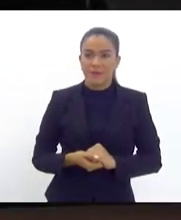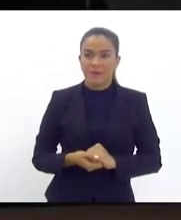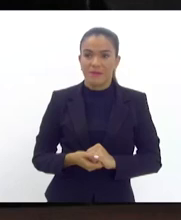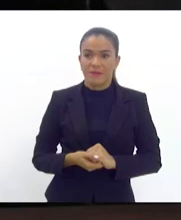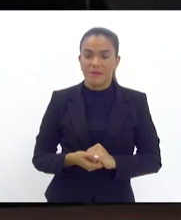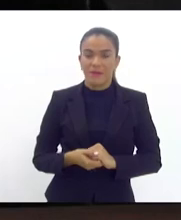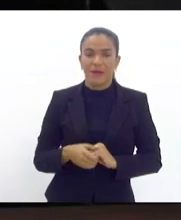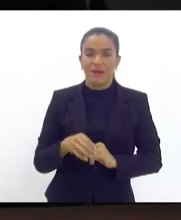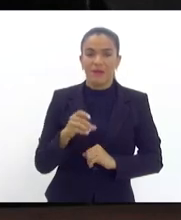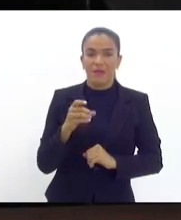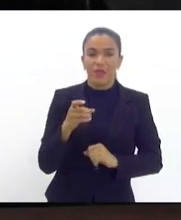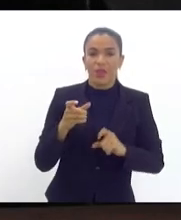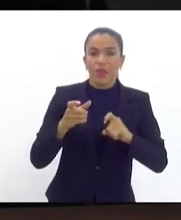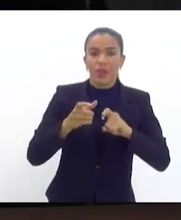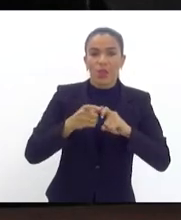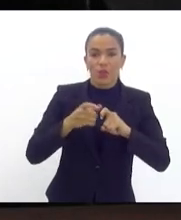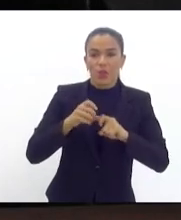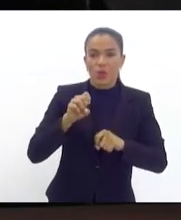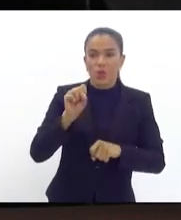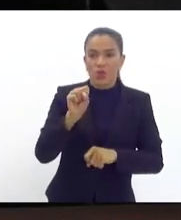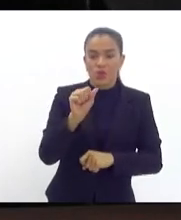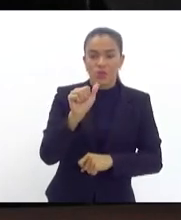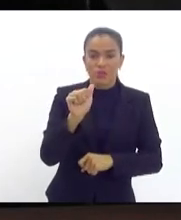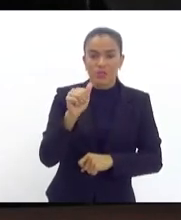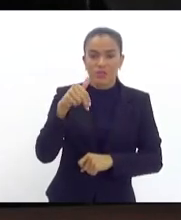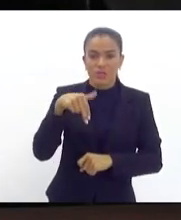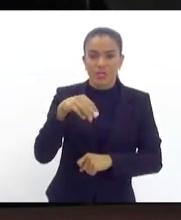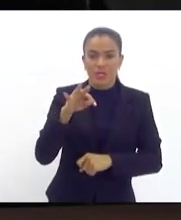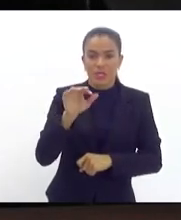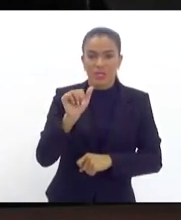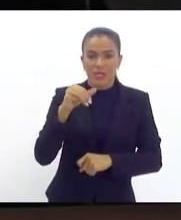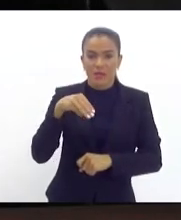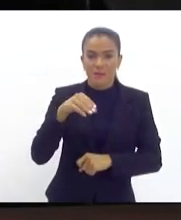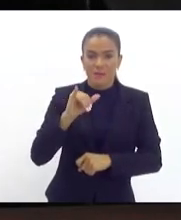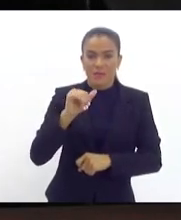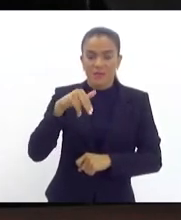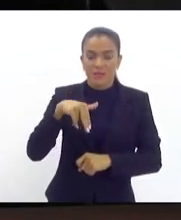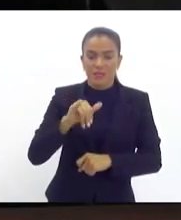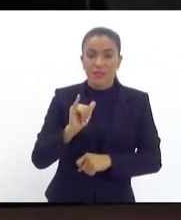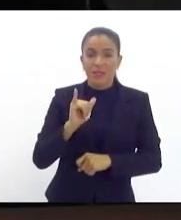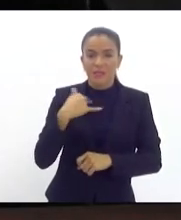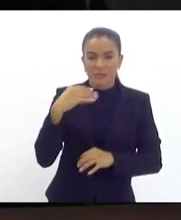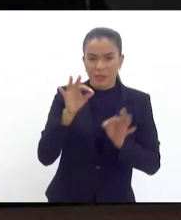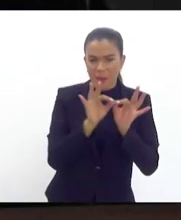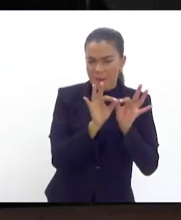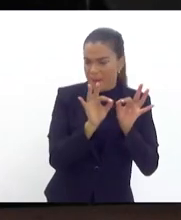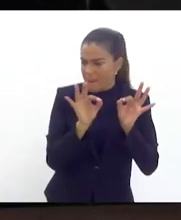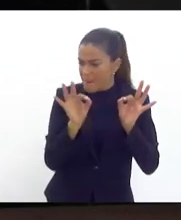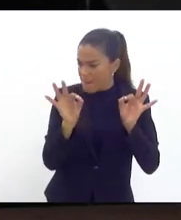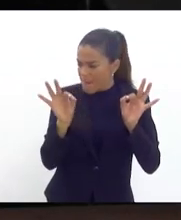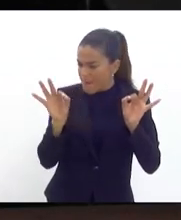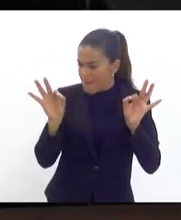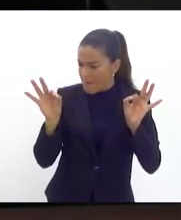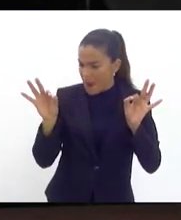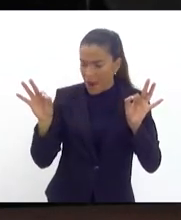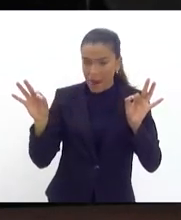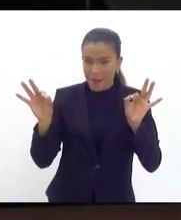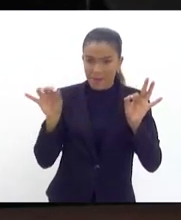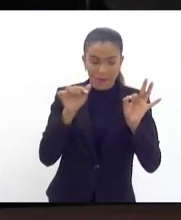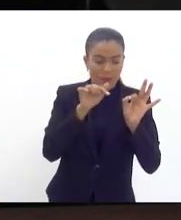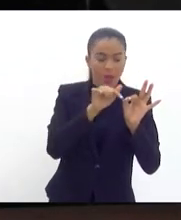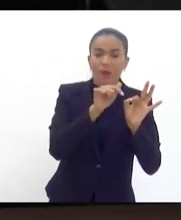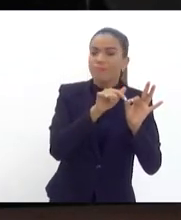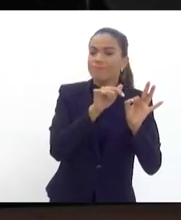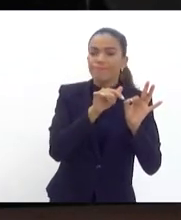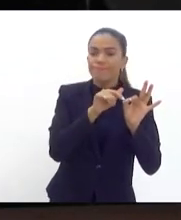Dr satamini Obrigada e o da doutora família e se a gente traçar uma linha reta entre vamos começar